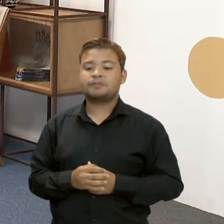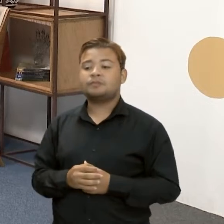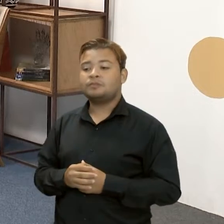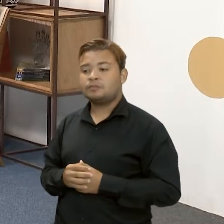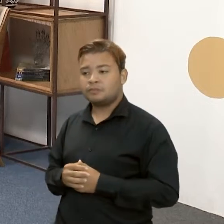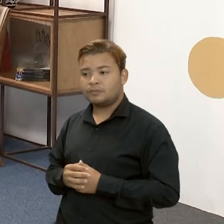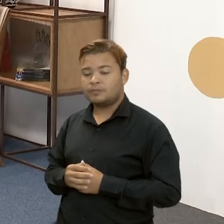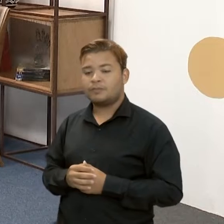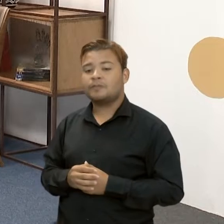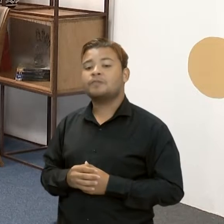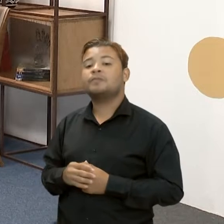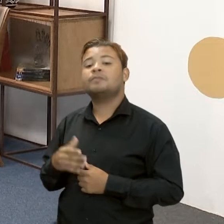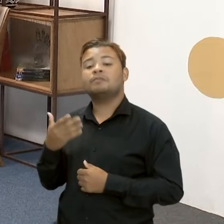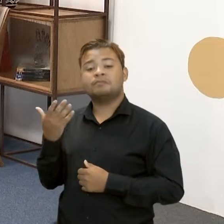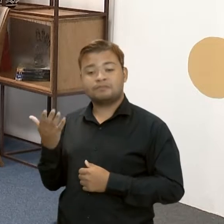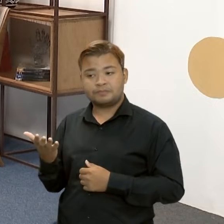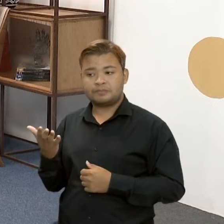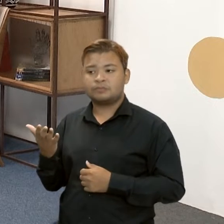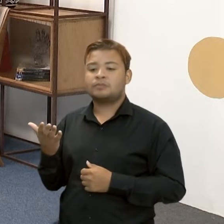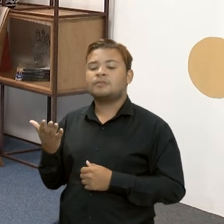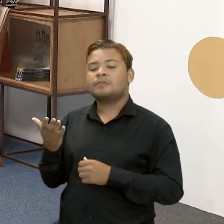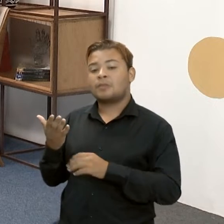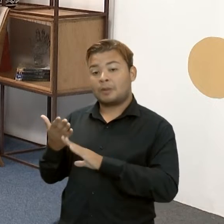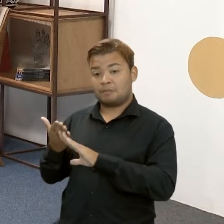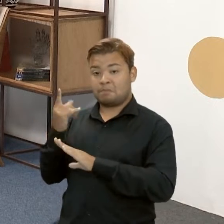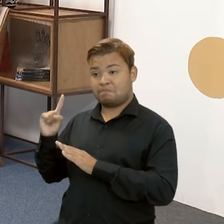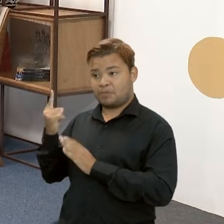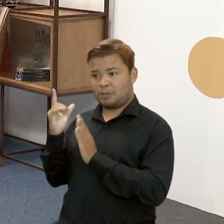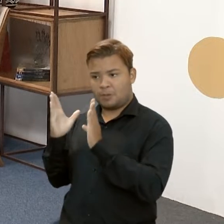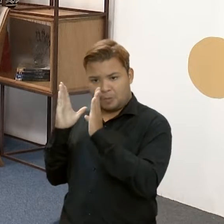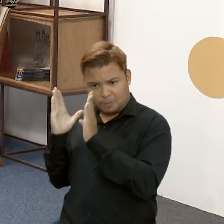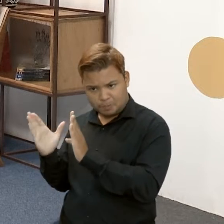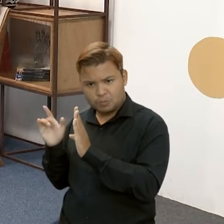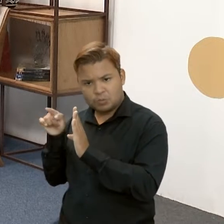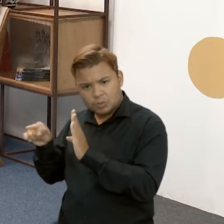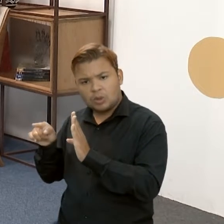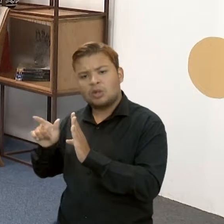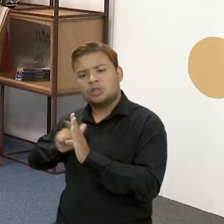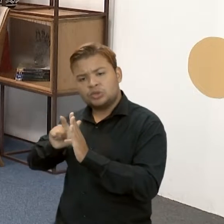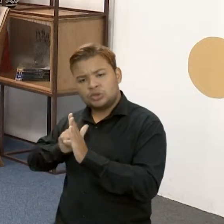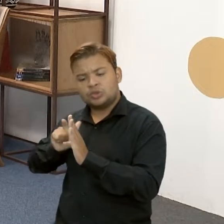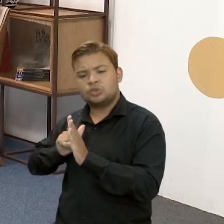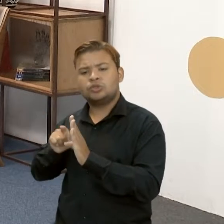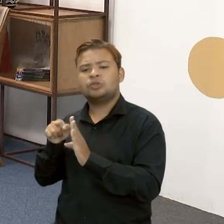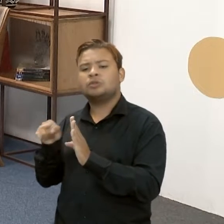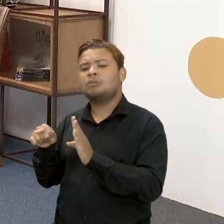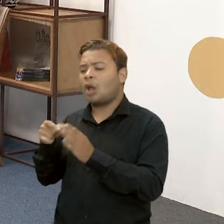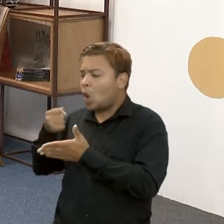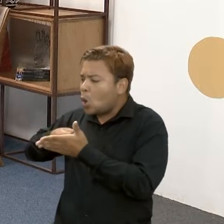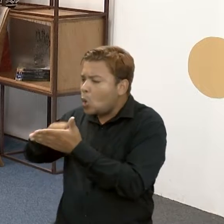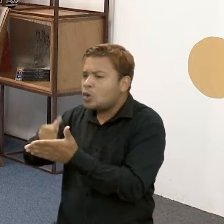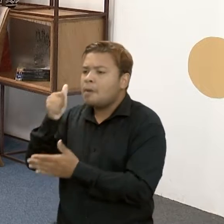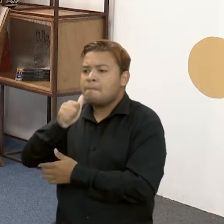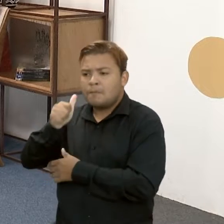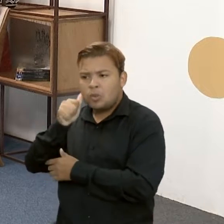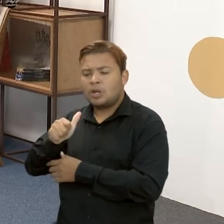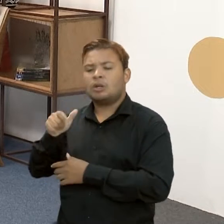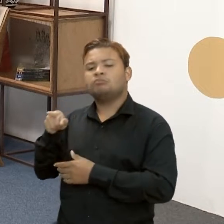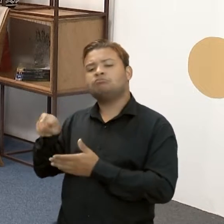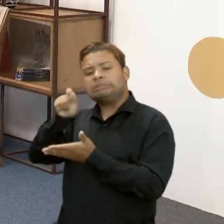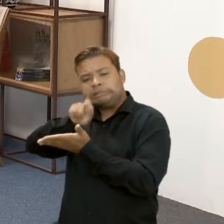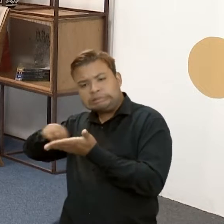conversando no primeiro bloco sobre a luta dela no início dessa carreira enquanto escritora, que inclusive as